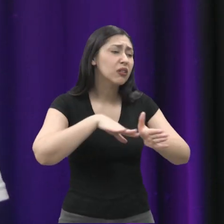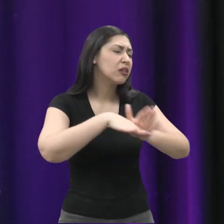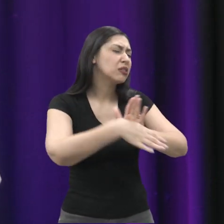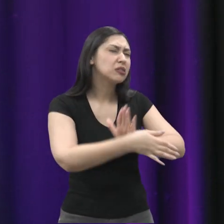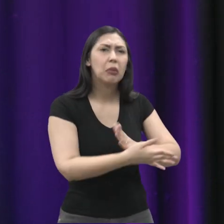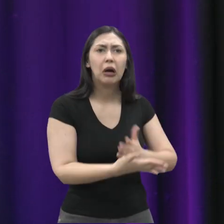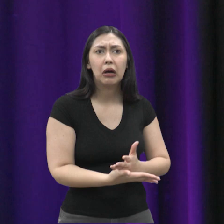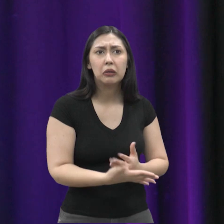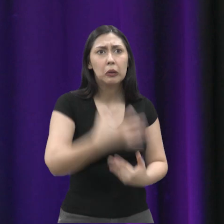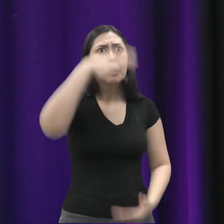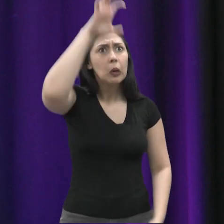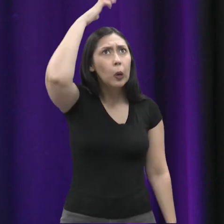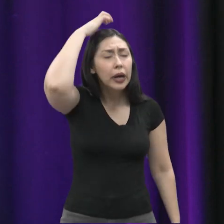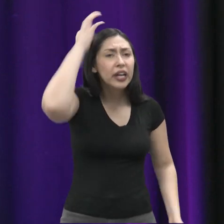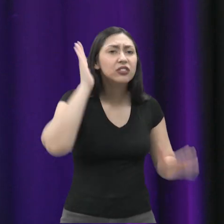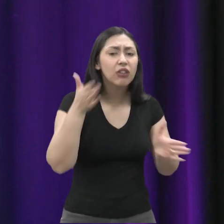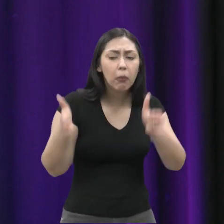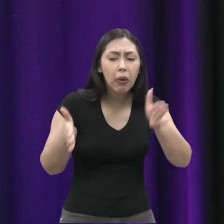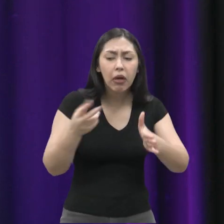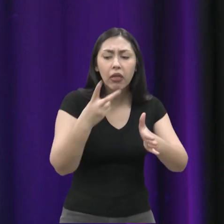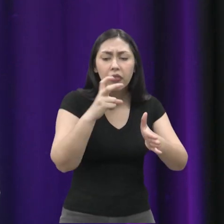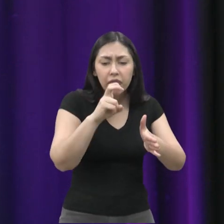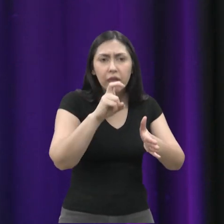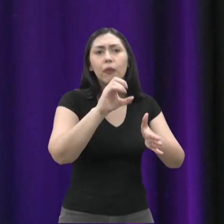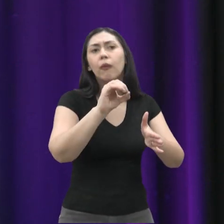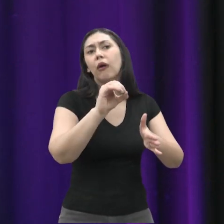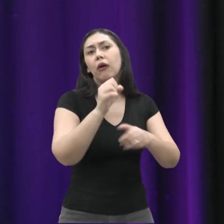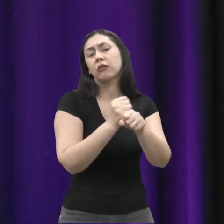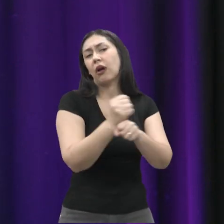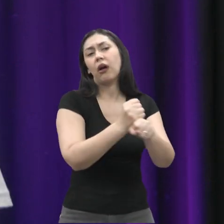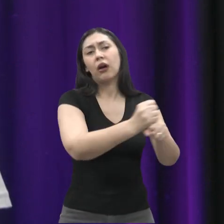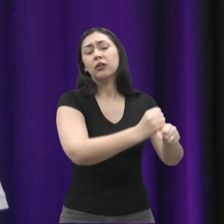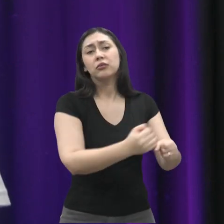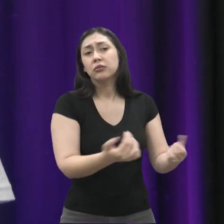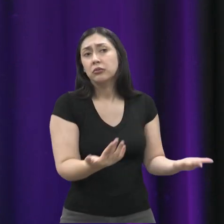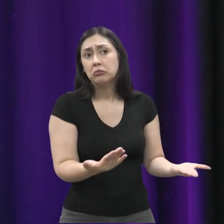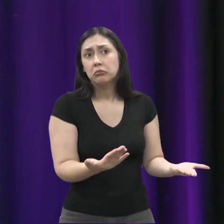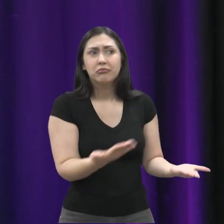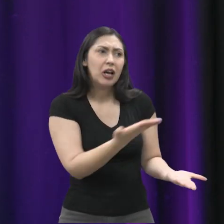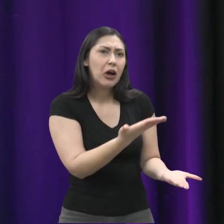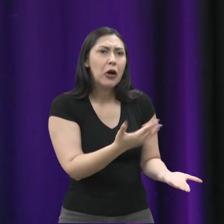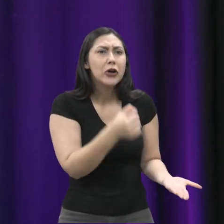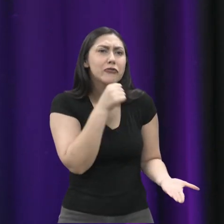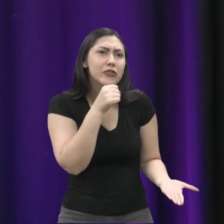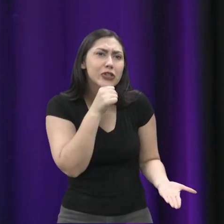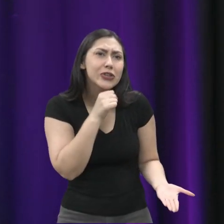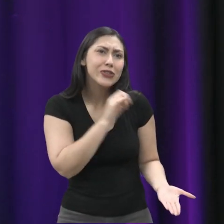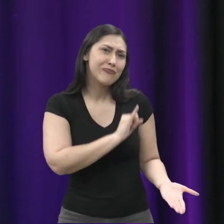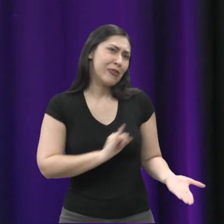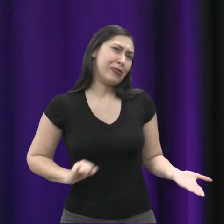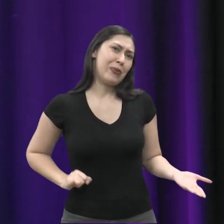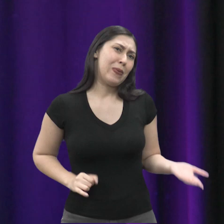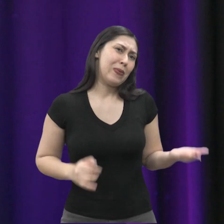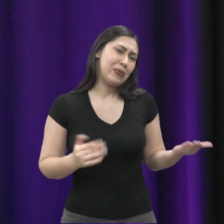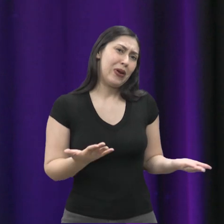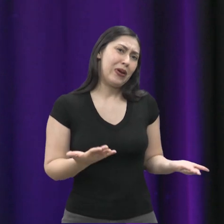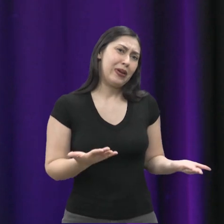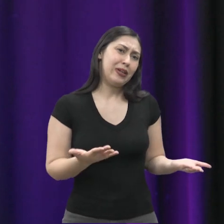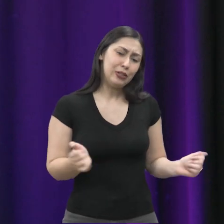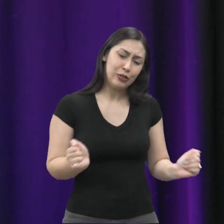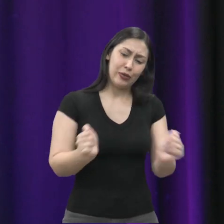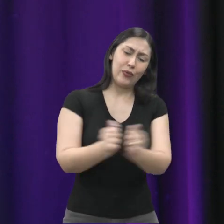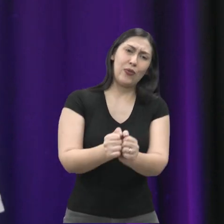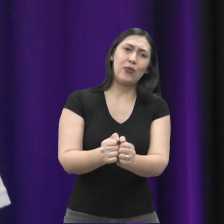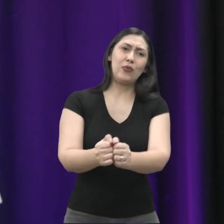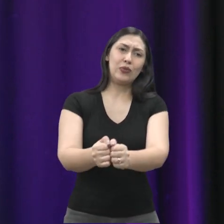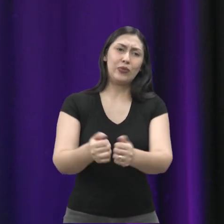fazia quase 50 anos, né? Então fazia parte da cultura, né? Ter o velhinho, o imperador ali, que pra época velhinho, né?